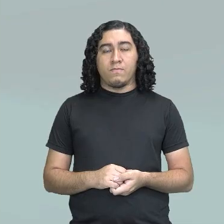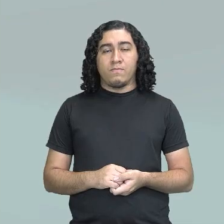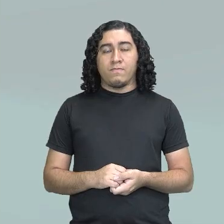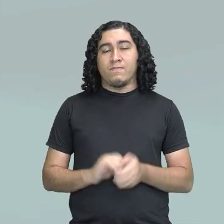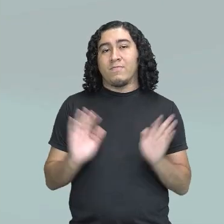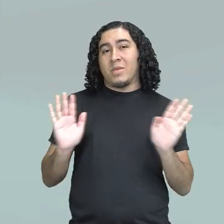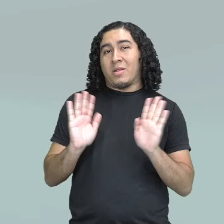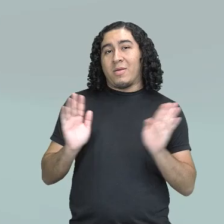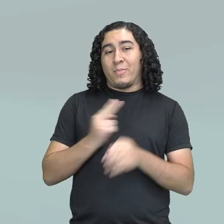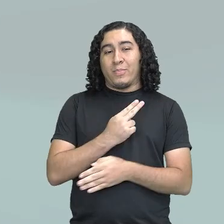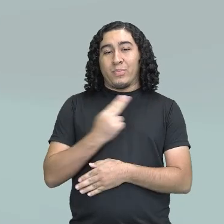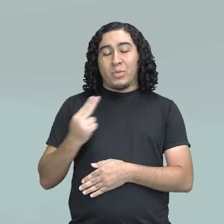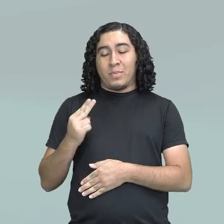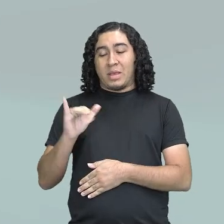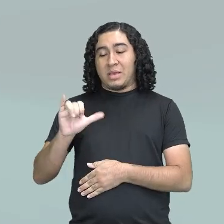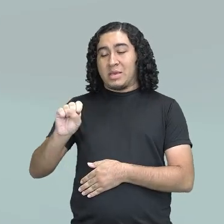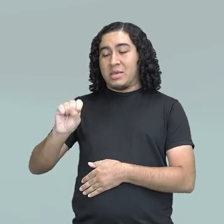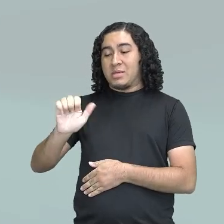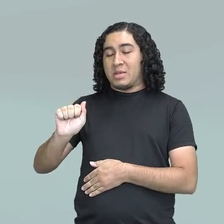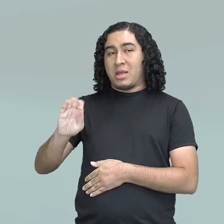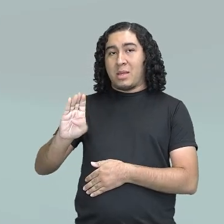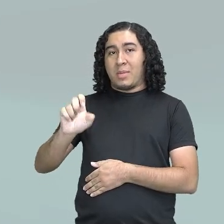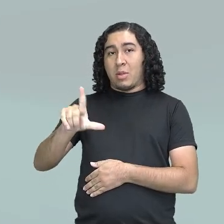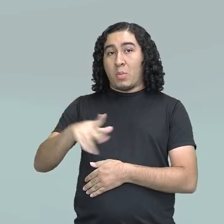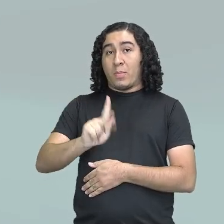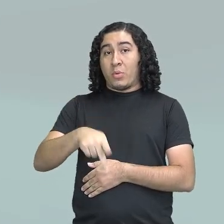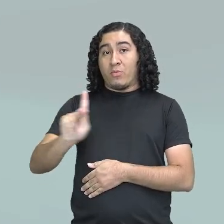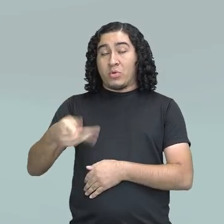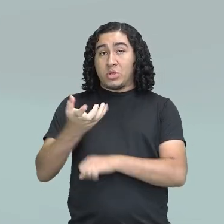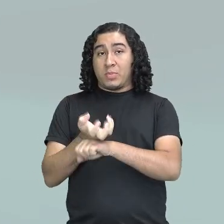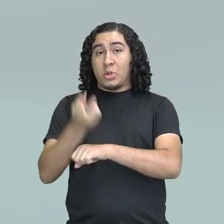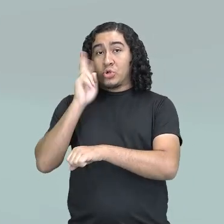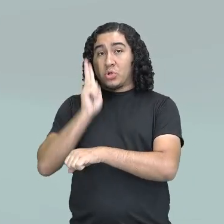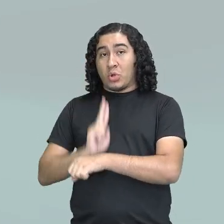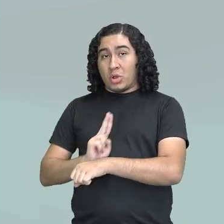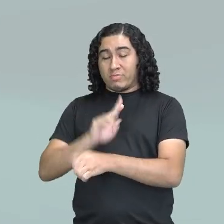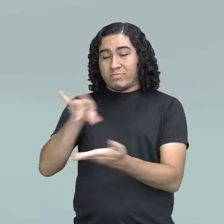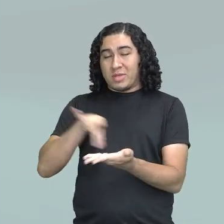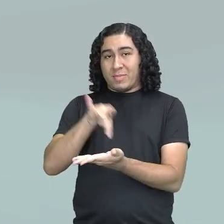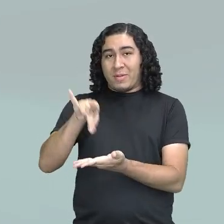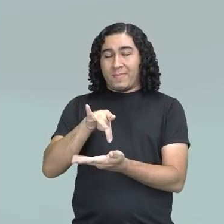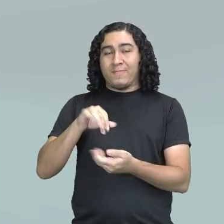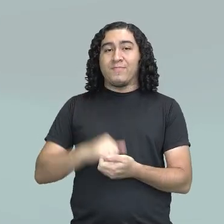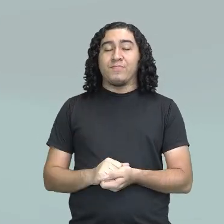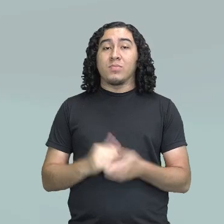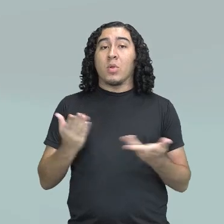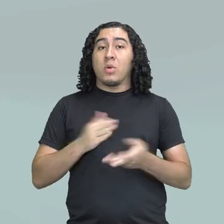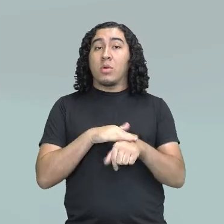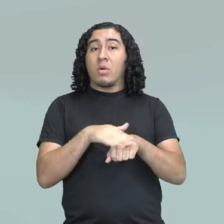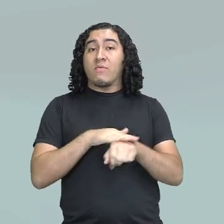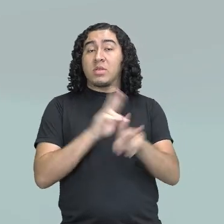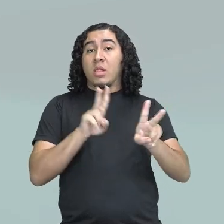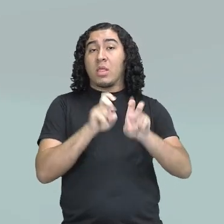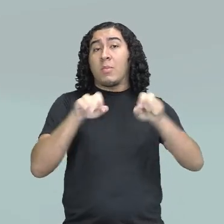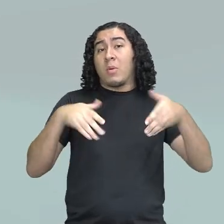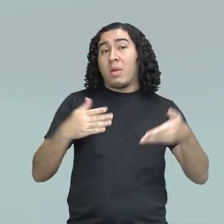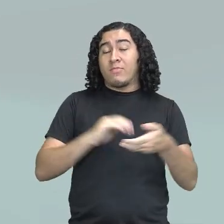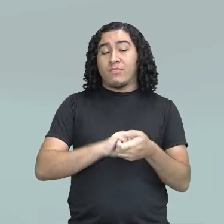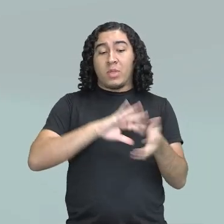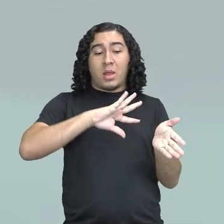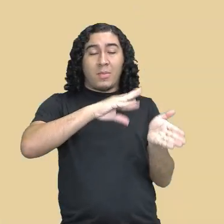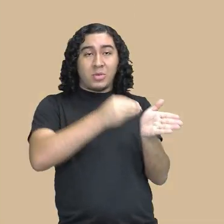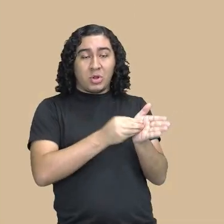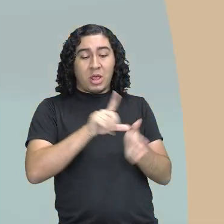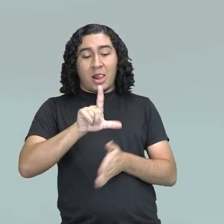Olá, eu sou a professora Isabel Saraiva, professora de História aqui do Centro de Mídias, e vim conversar com vocês sobre a